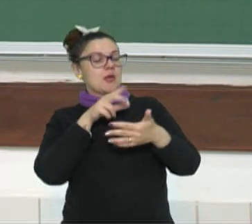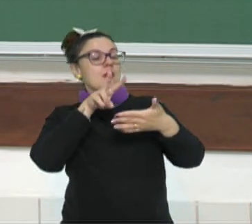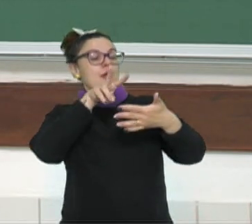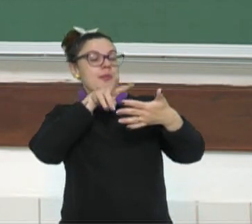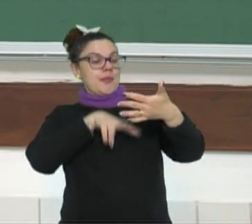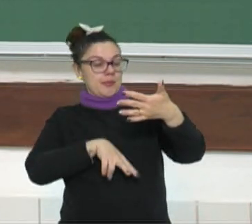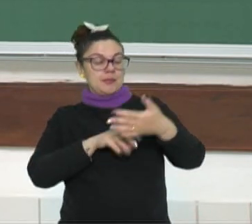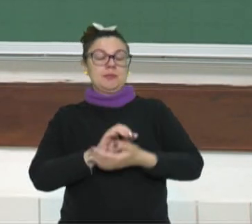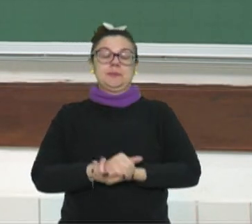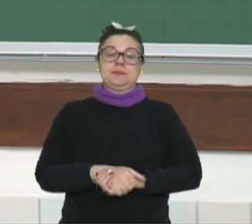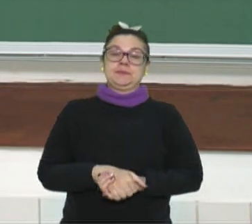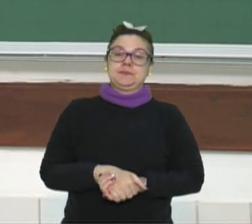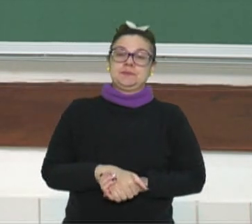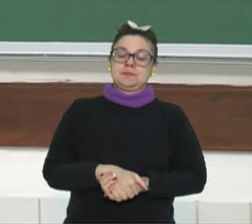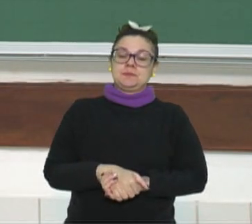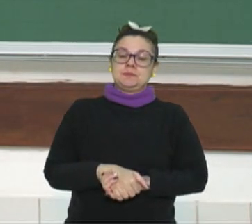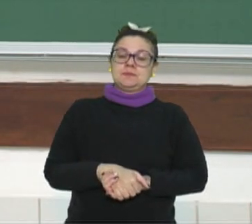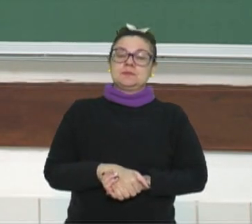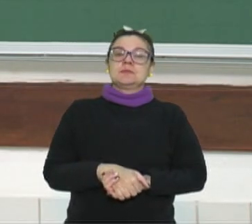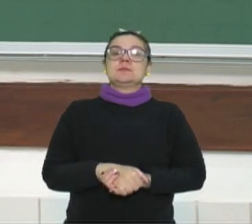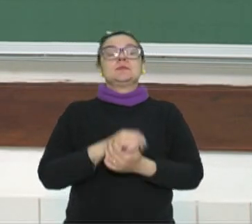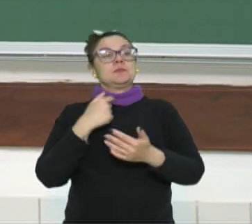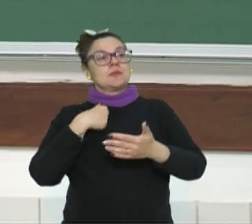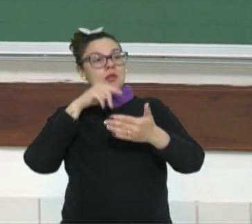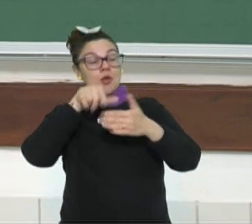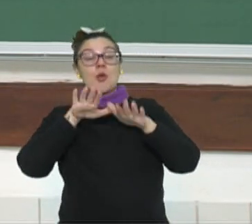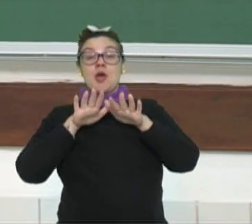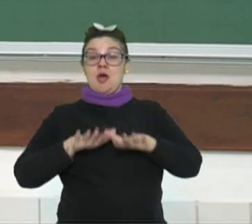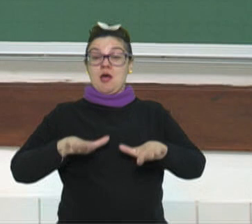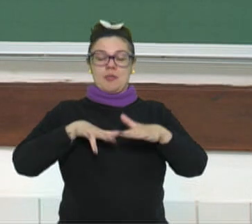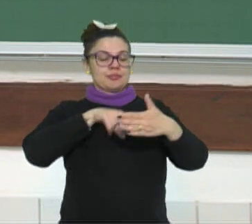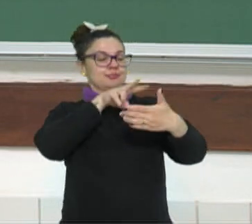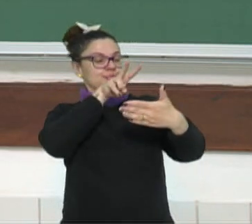essa questão, com uma certa profundidade, com calma,